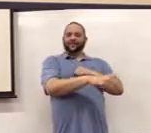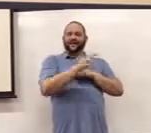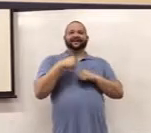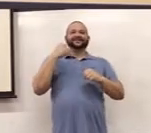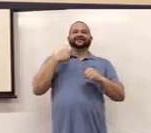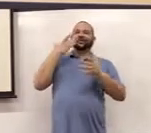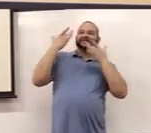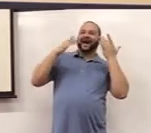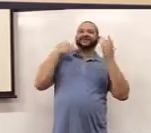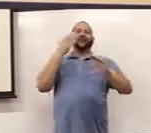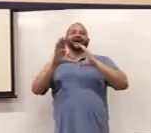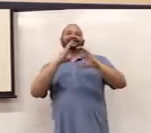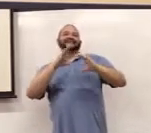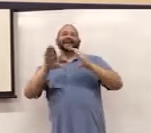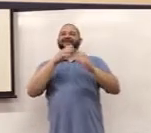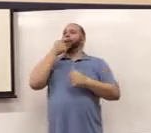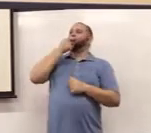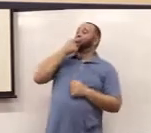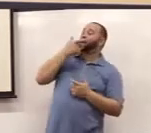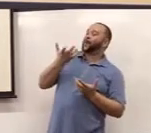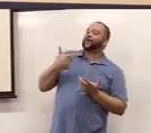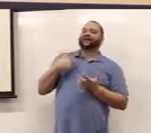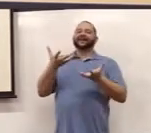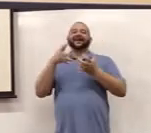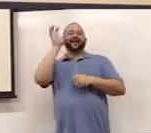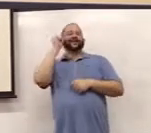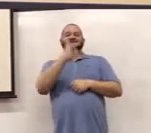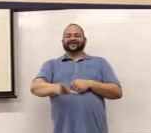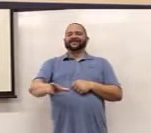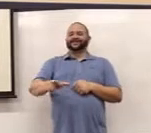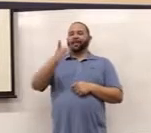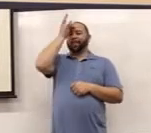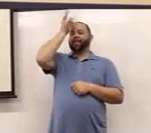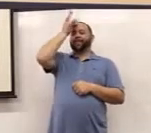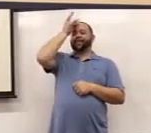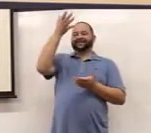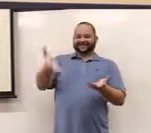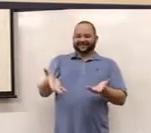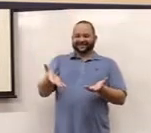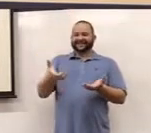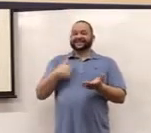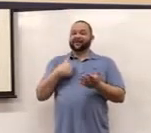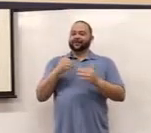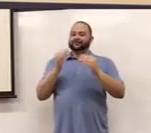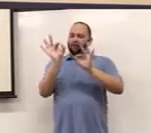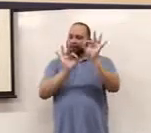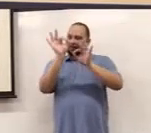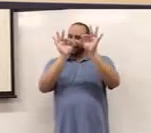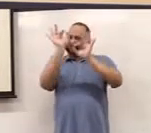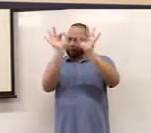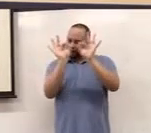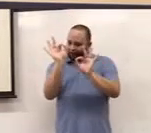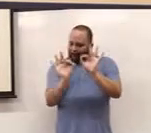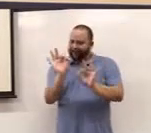que a gente ouviu, gravada na cabeça, querendo ouvir de novo, feliz e contente para casa. Parece uma boa construção musical, não é?